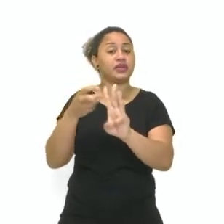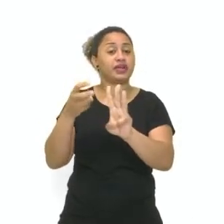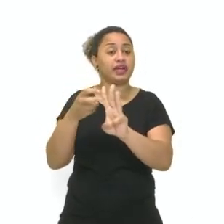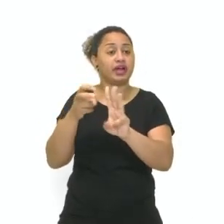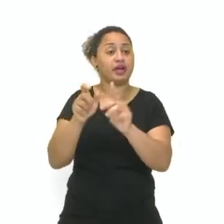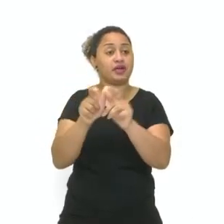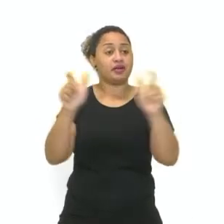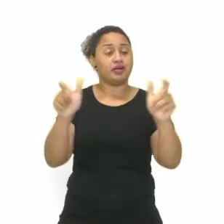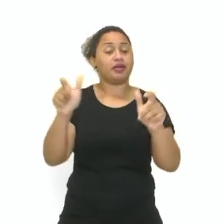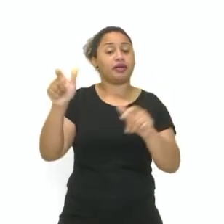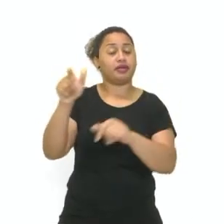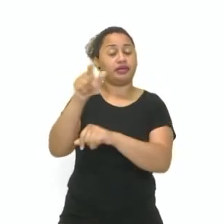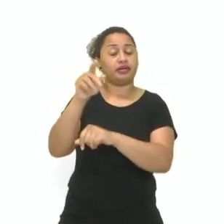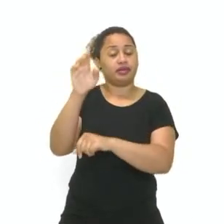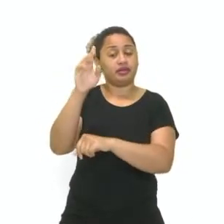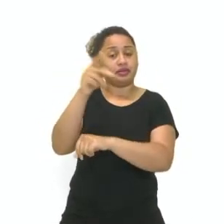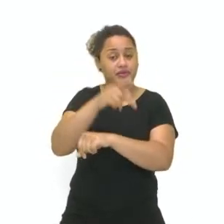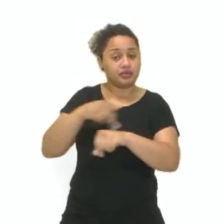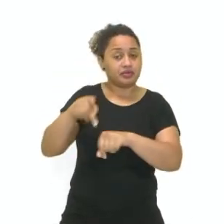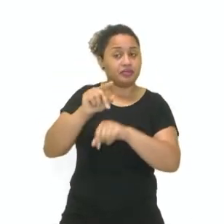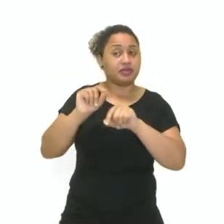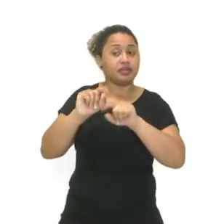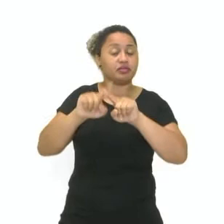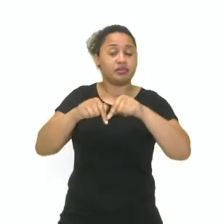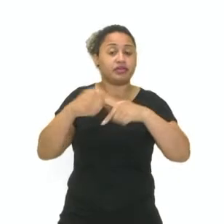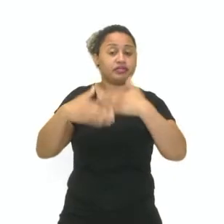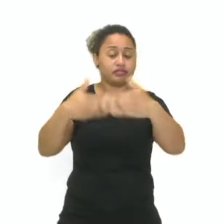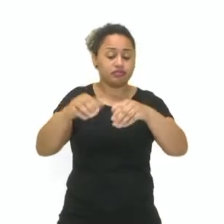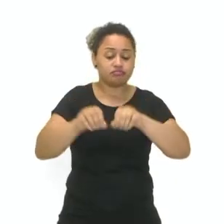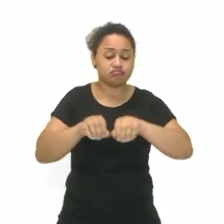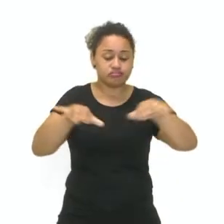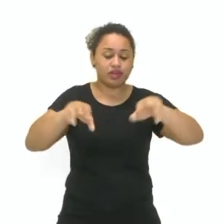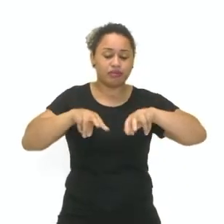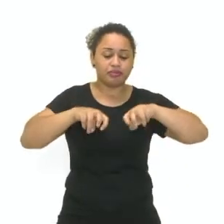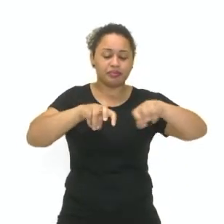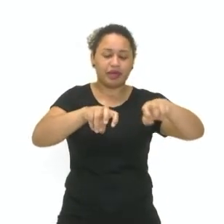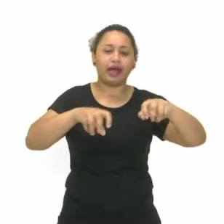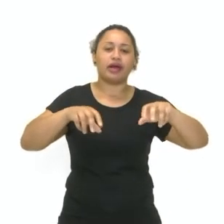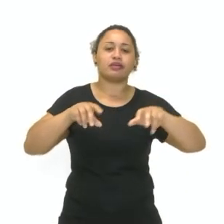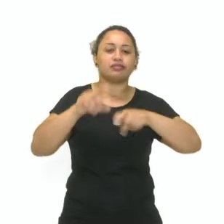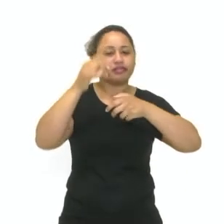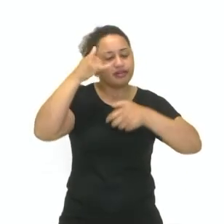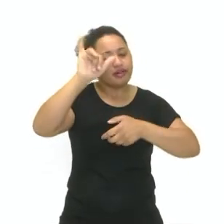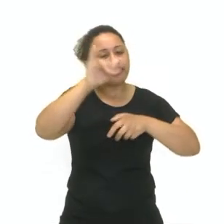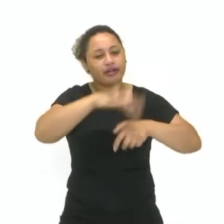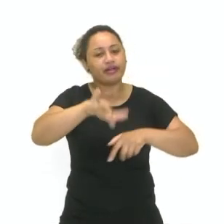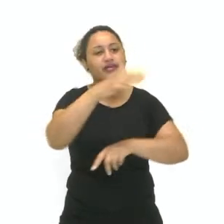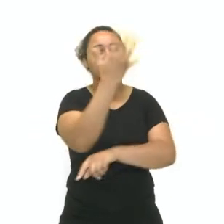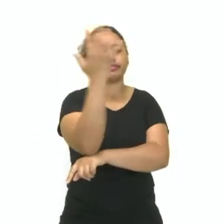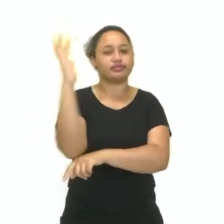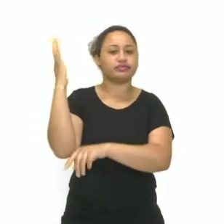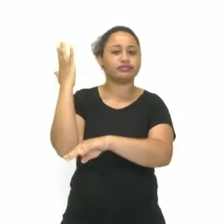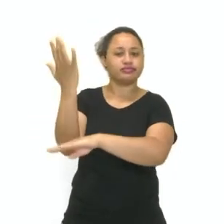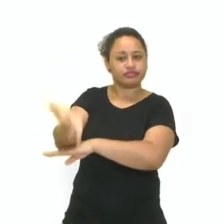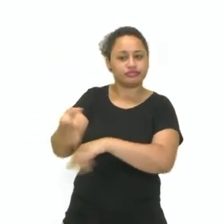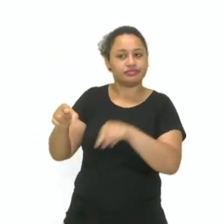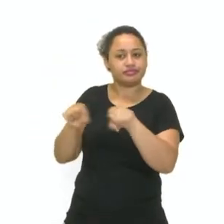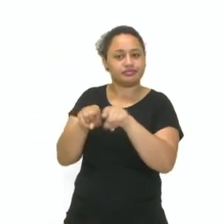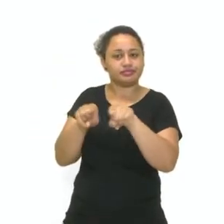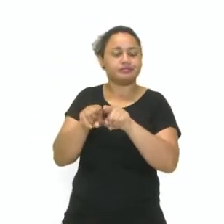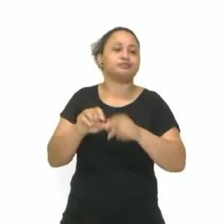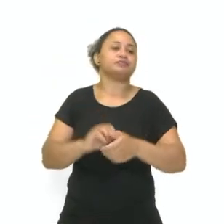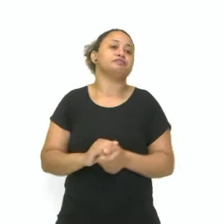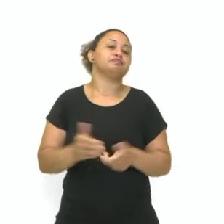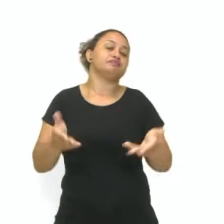mais representativa diante do avanço do garimpo, das boiadas e do desmatamento. Na atividade